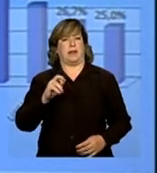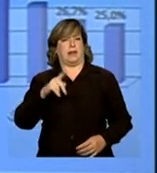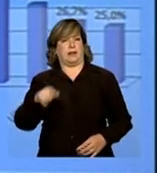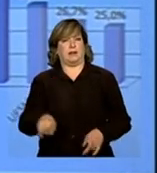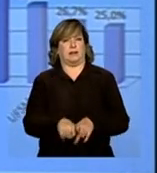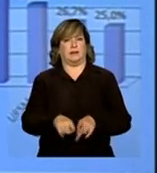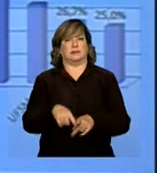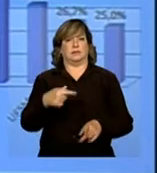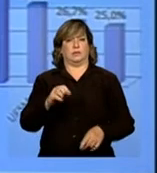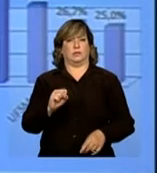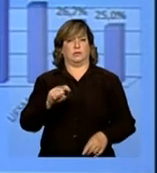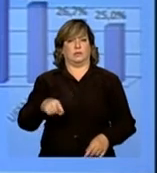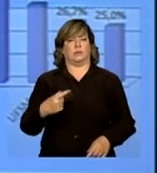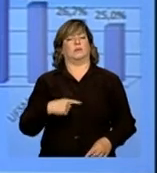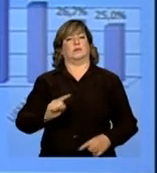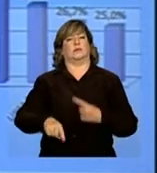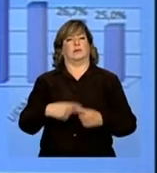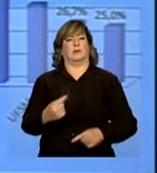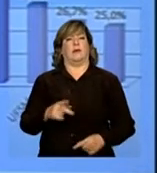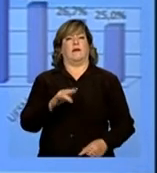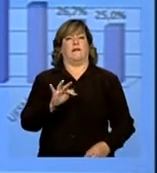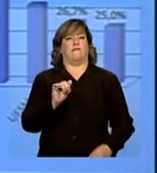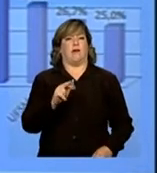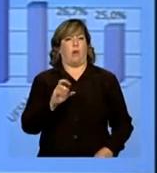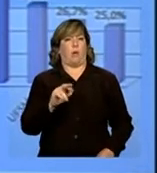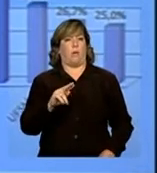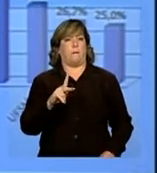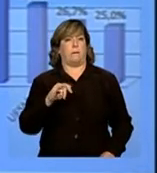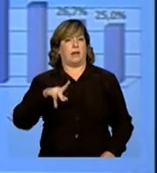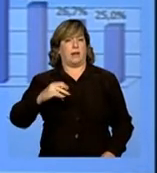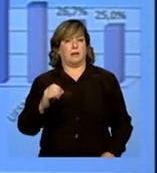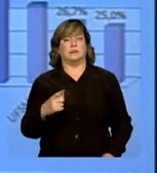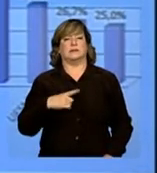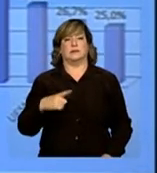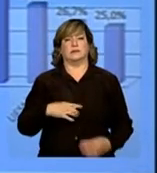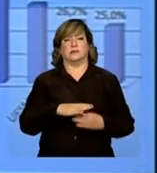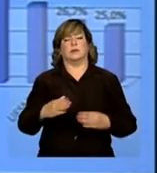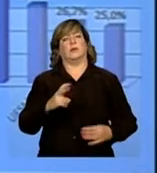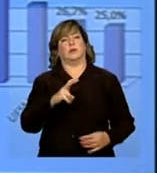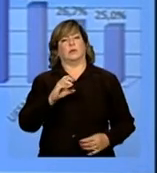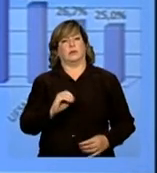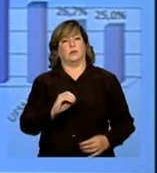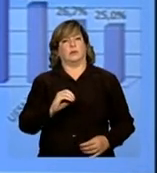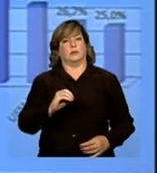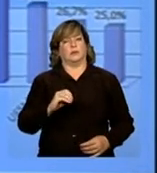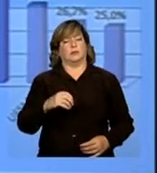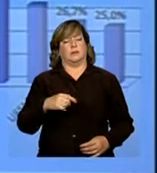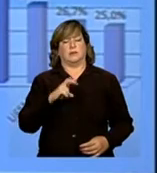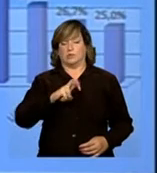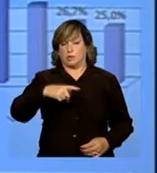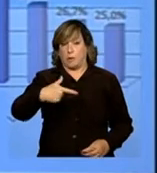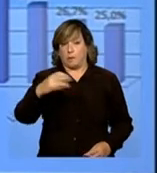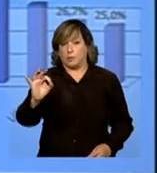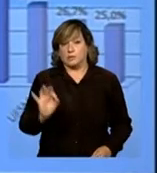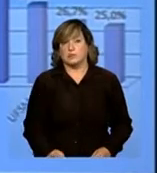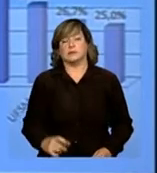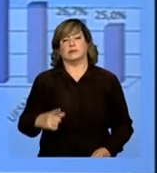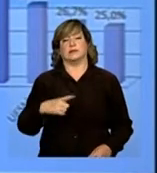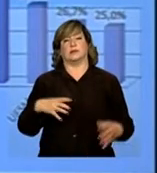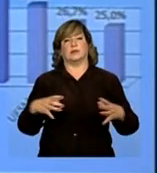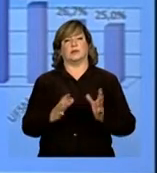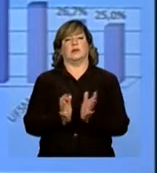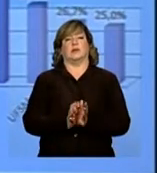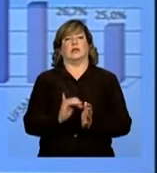depois disso o feriado Farroupilha 55. 3 a unila 52 por cento Instituto